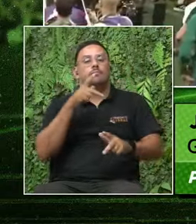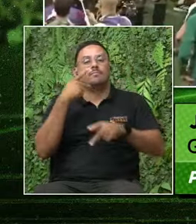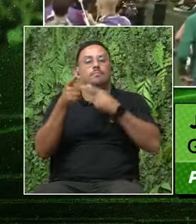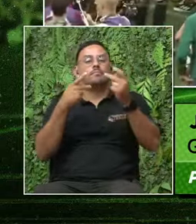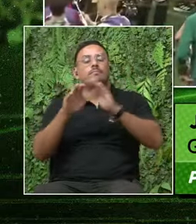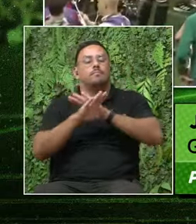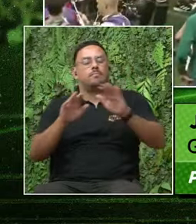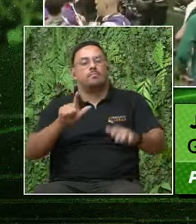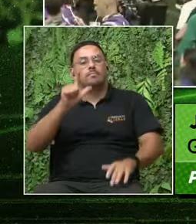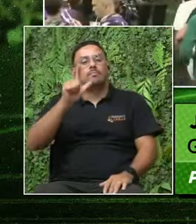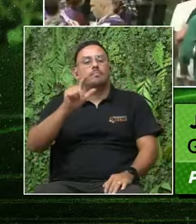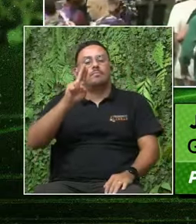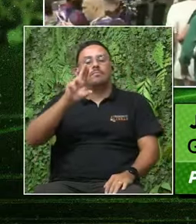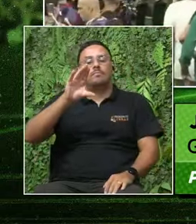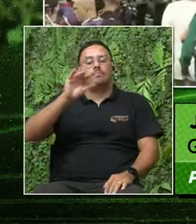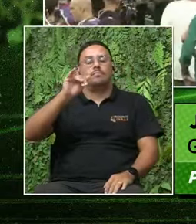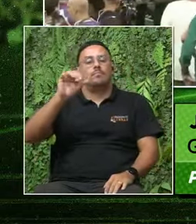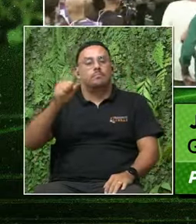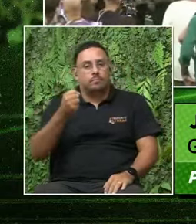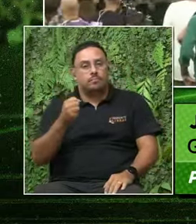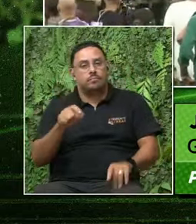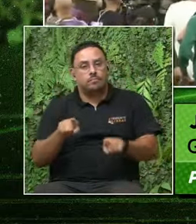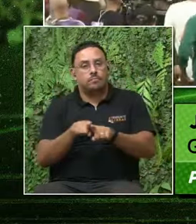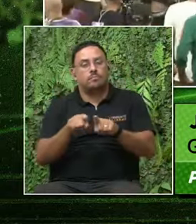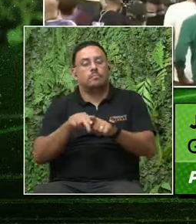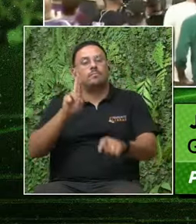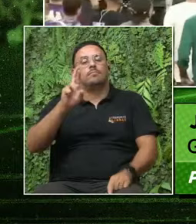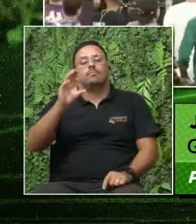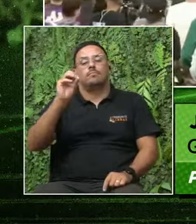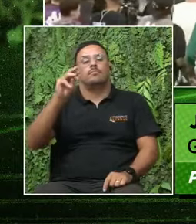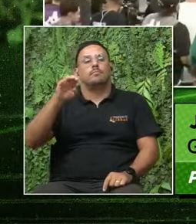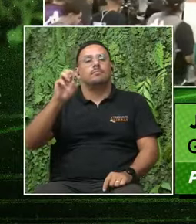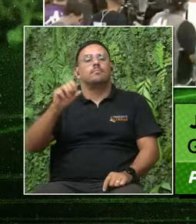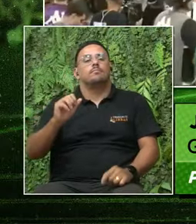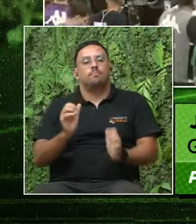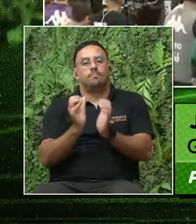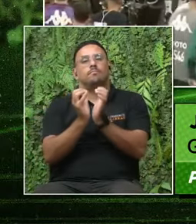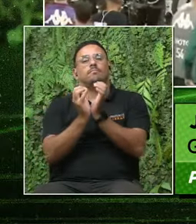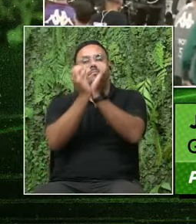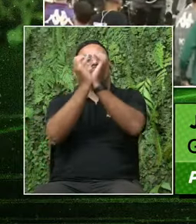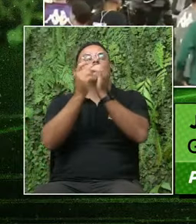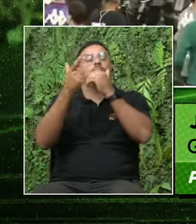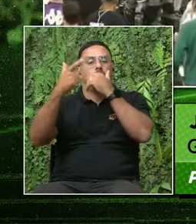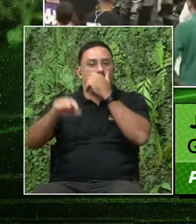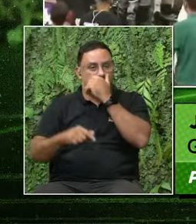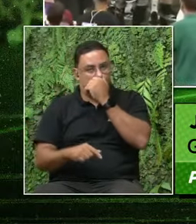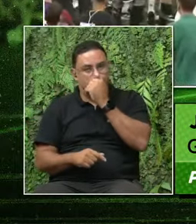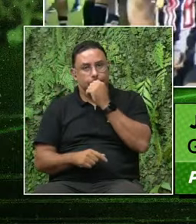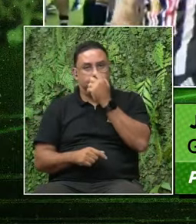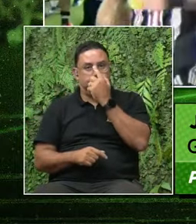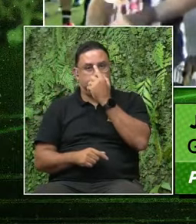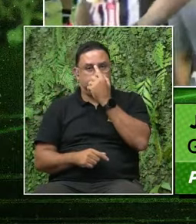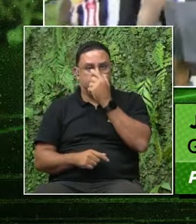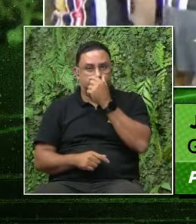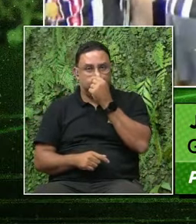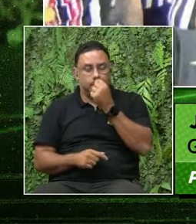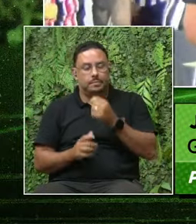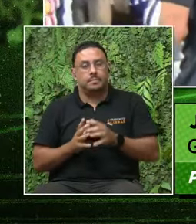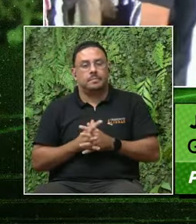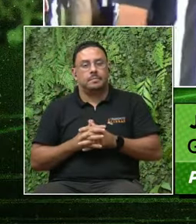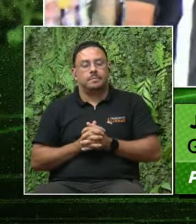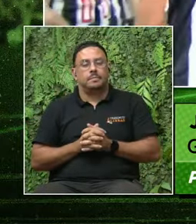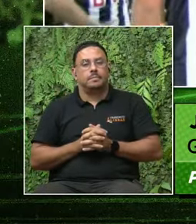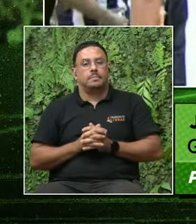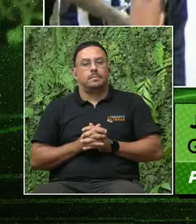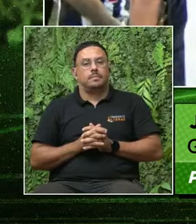o Lucas Silva e o Romeo Tá bom então vamos esperar o jogador ali ó levantando a traça mais uma vez Vamos ver